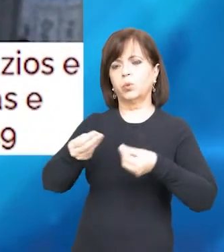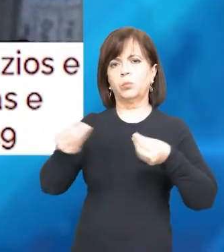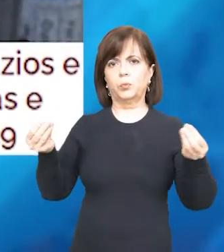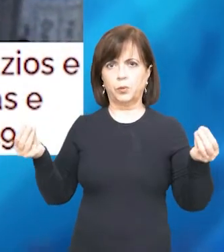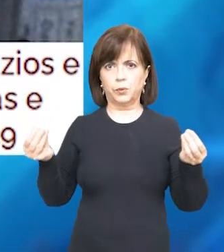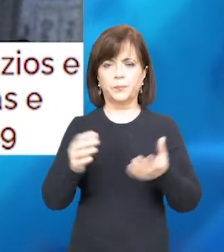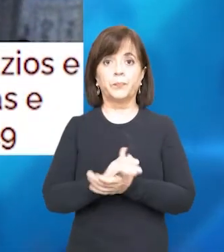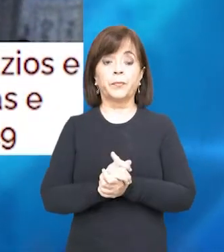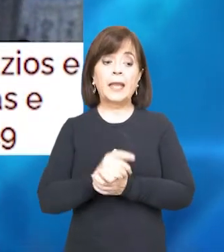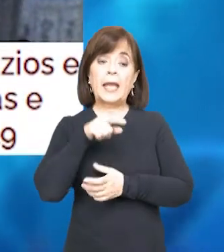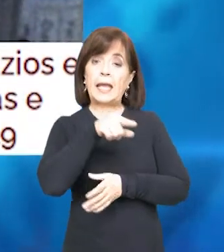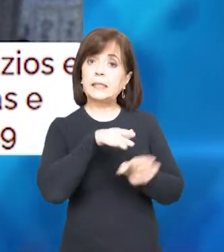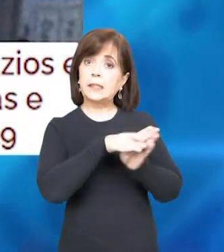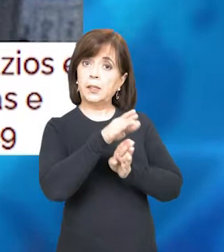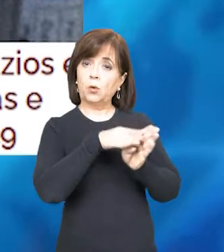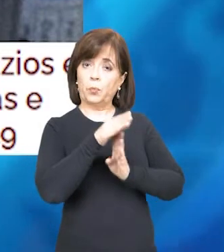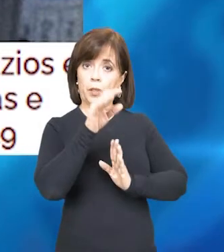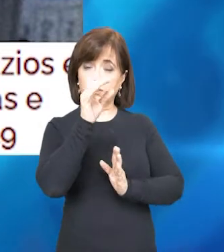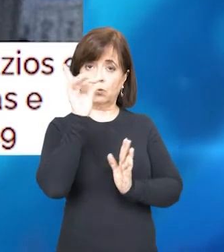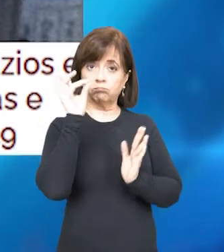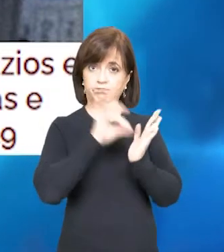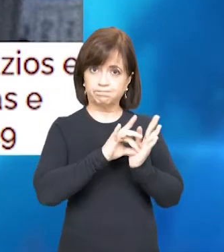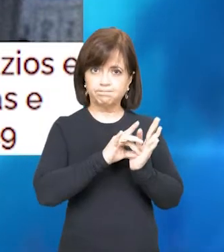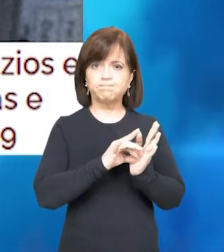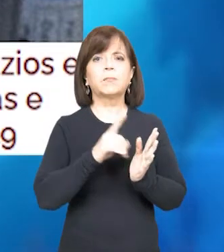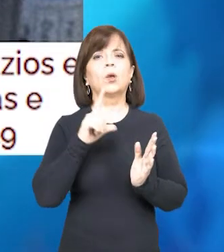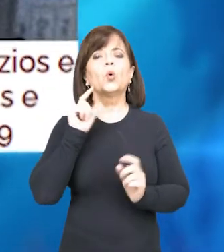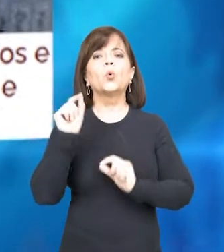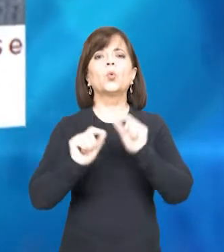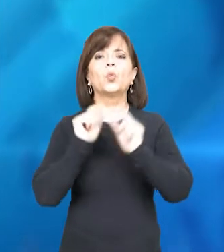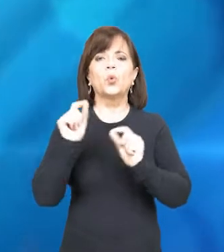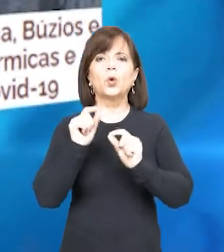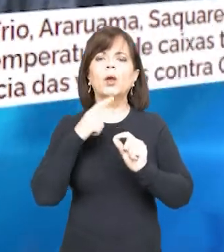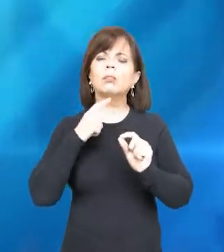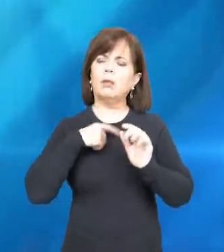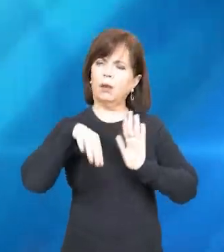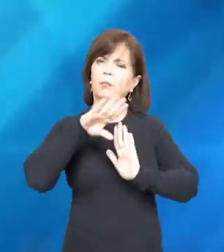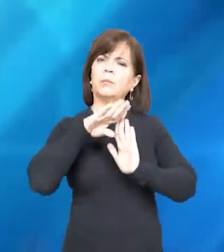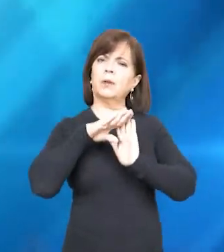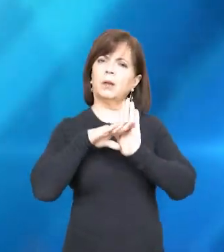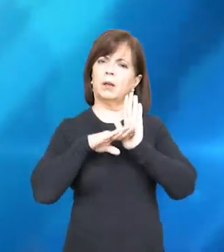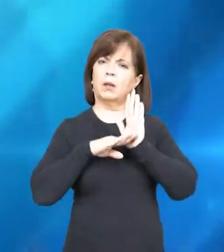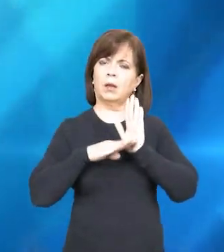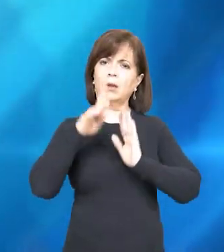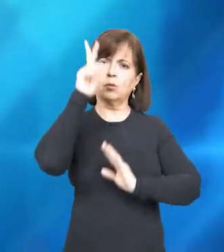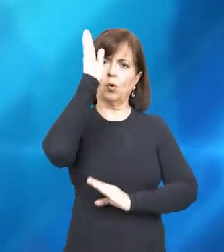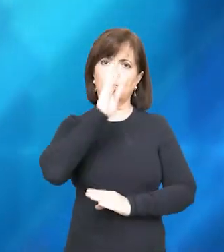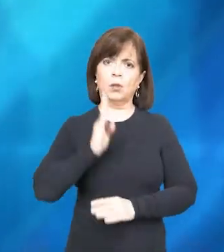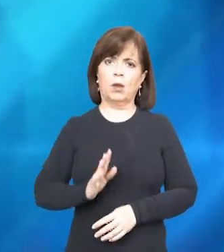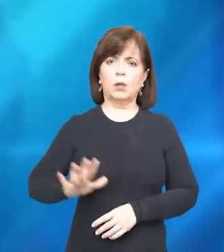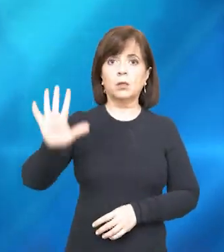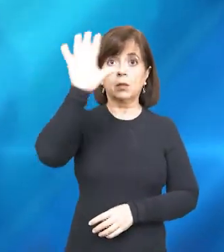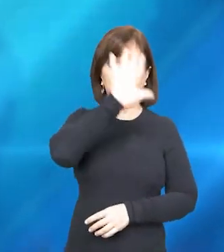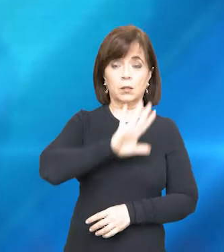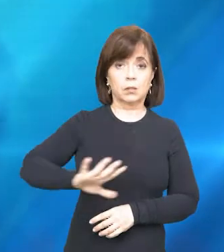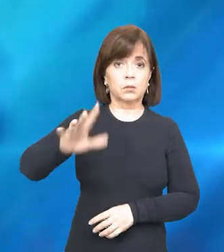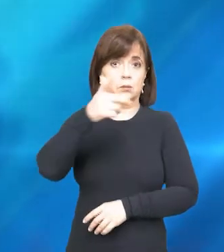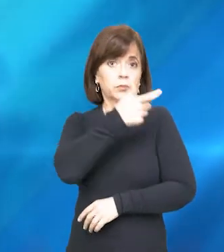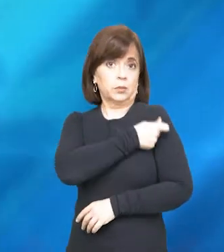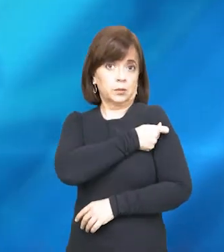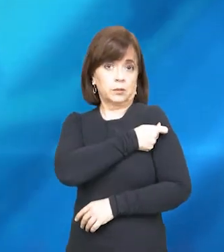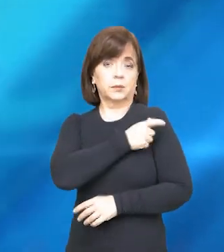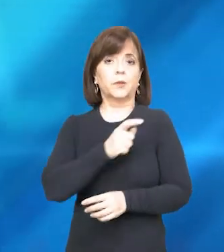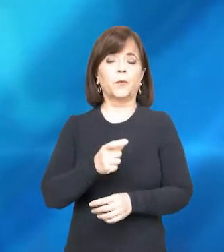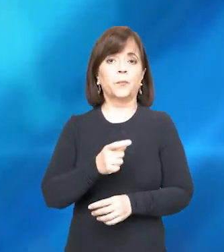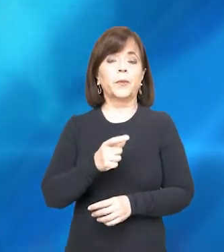Essa recomendação, na verdade, ela determina aquilo que está previsto no Plano Nacional de Operacionalização da Vacinação, né? O